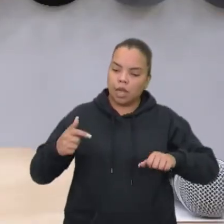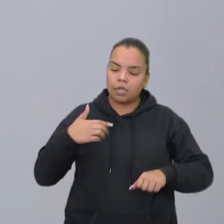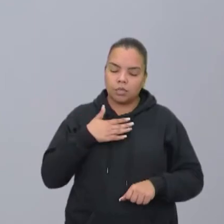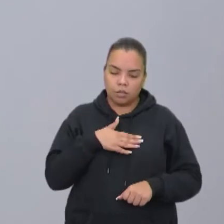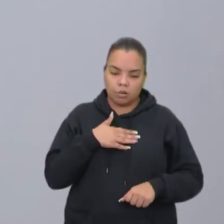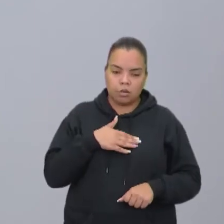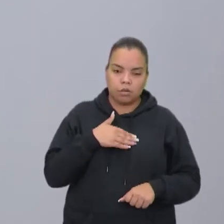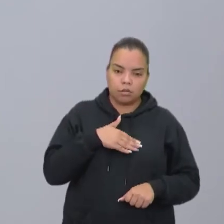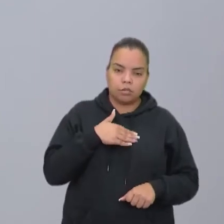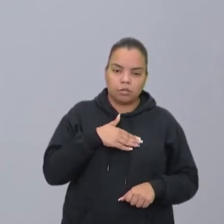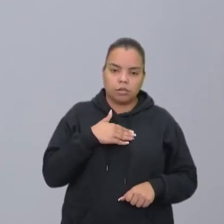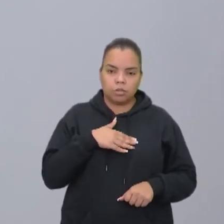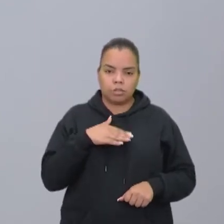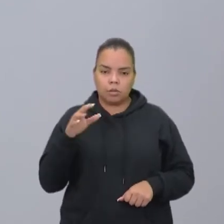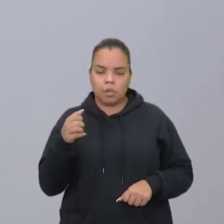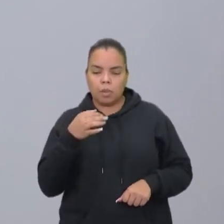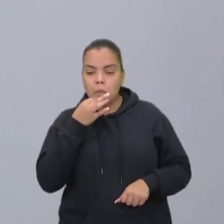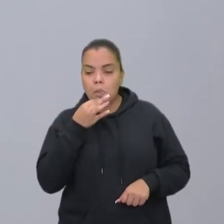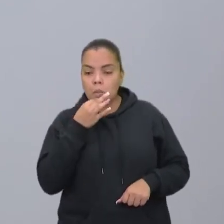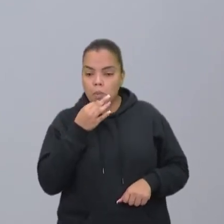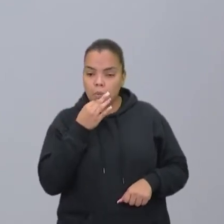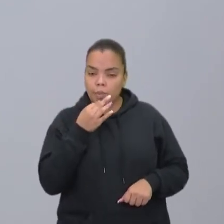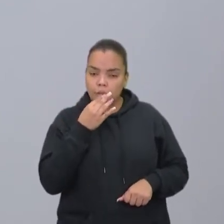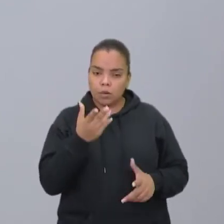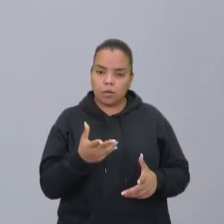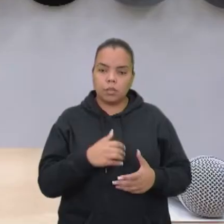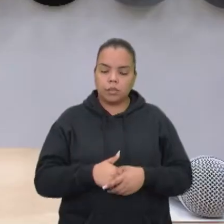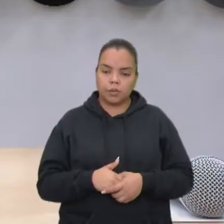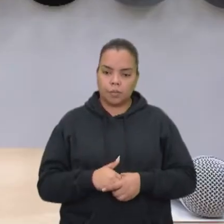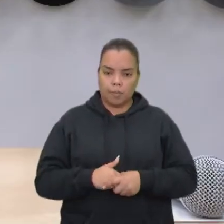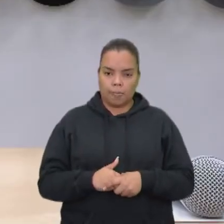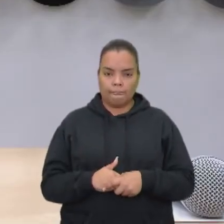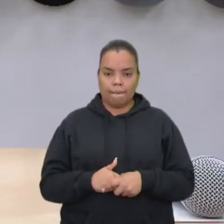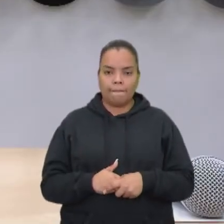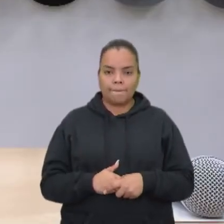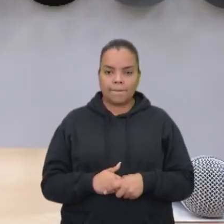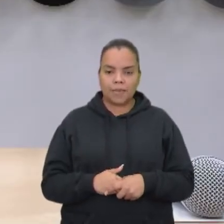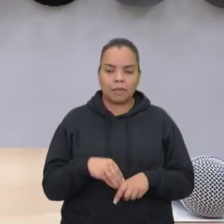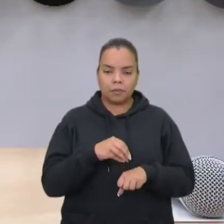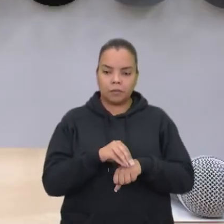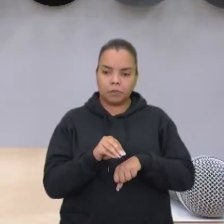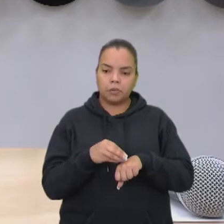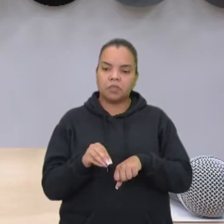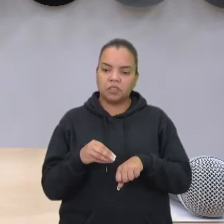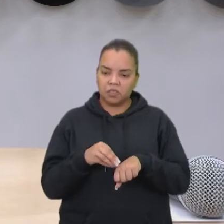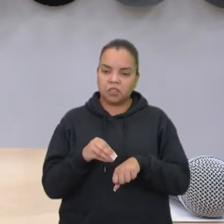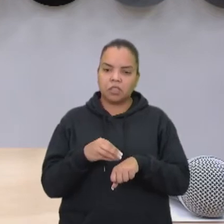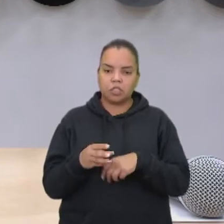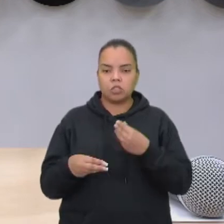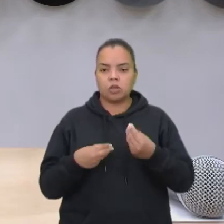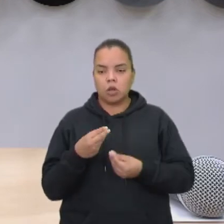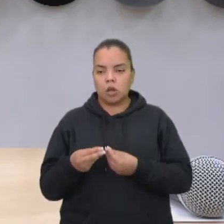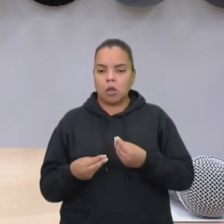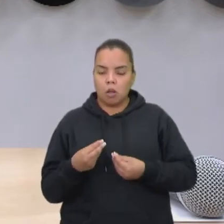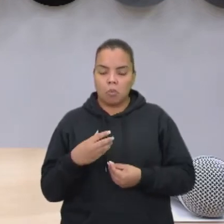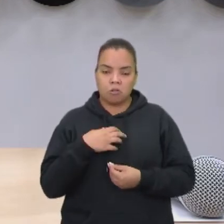bastante de pegar essas opiniões aí. As pessoas vão te dando aí algumas dicas de como se comportar, o que comprar, o que não comprar, o